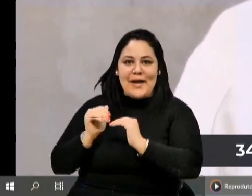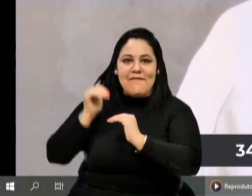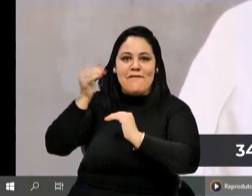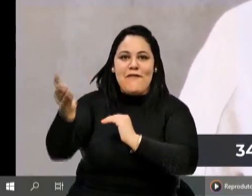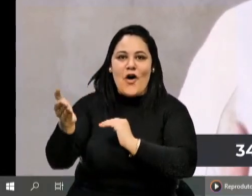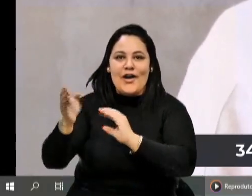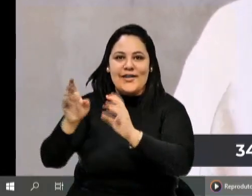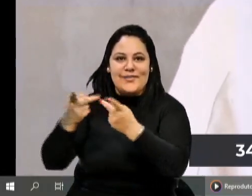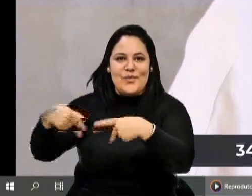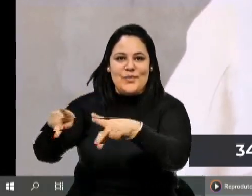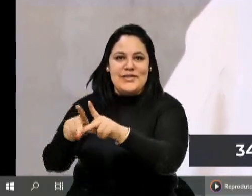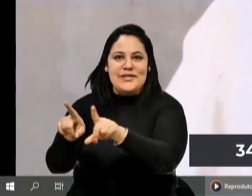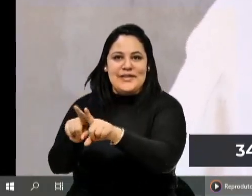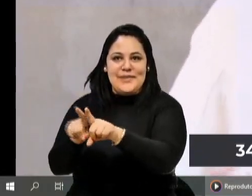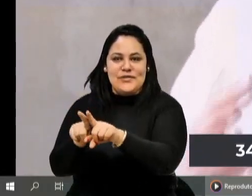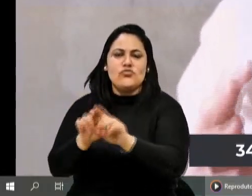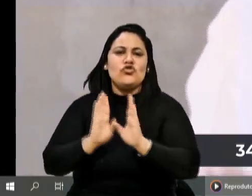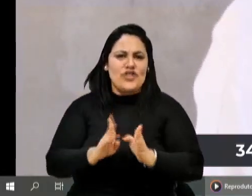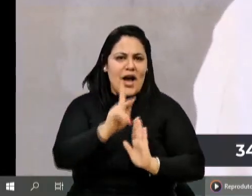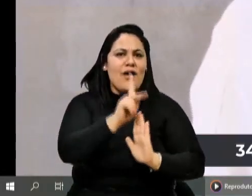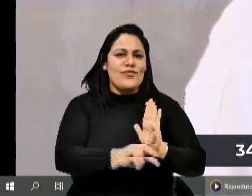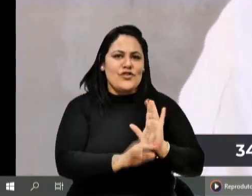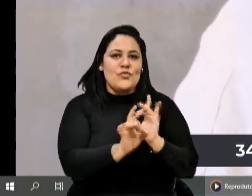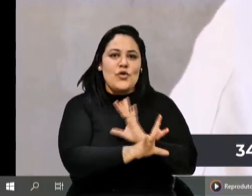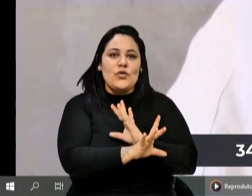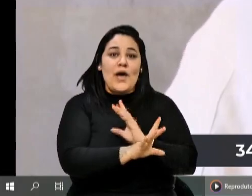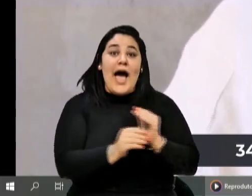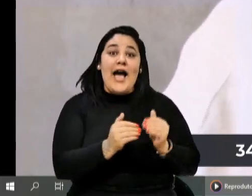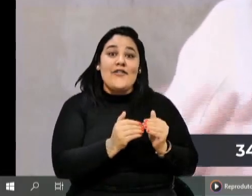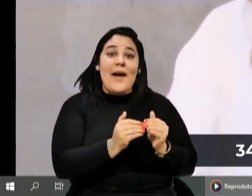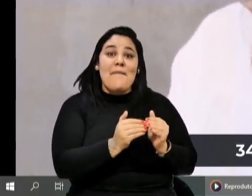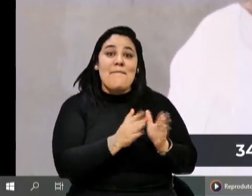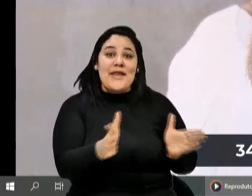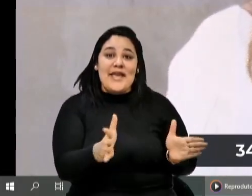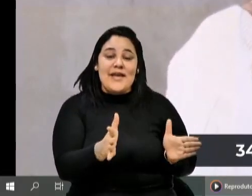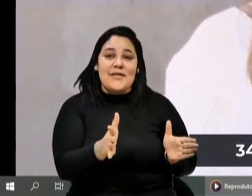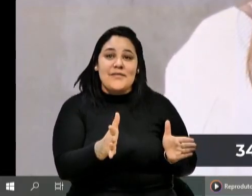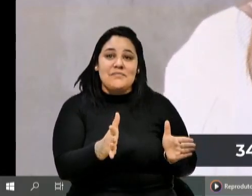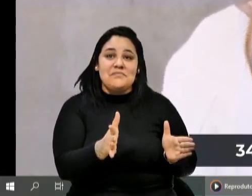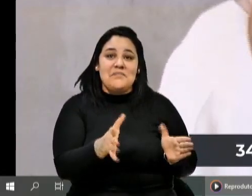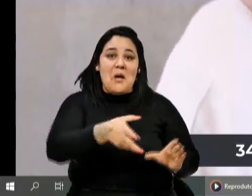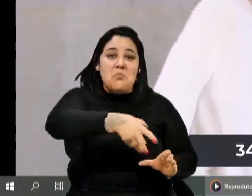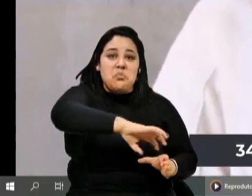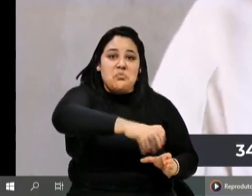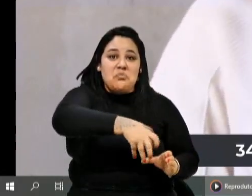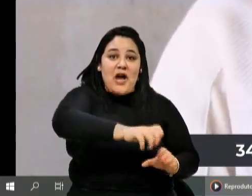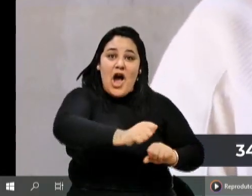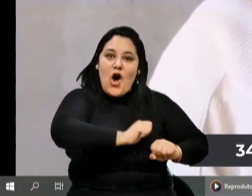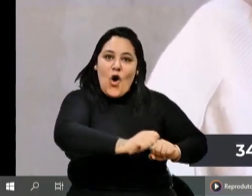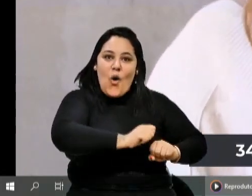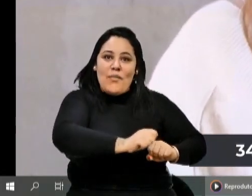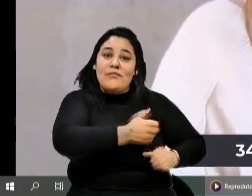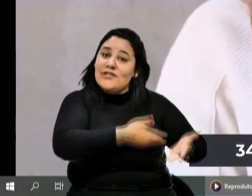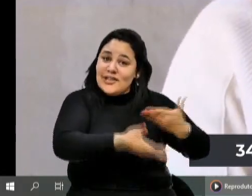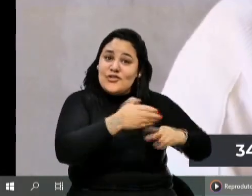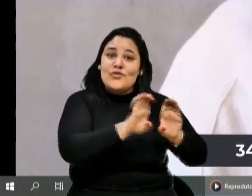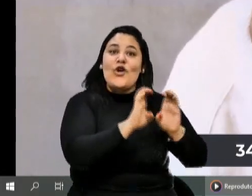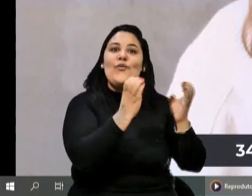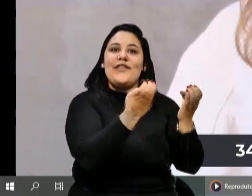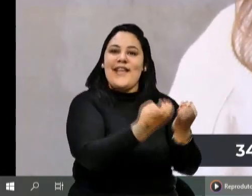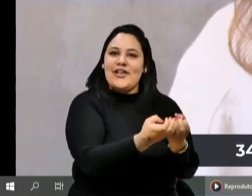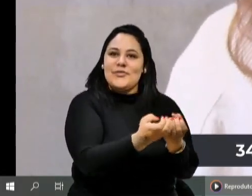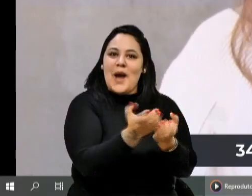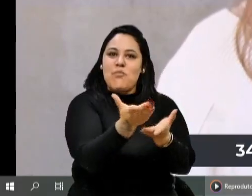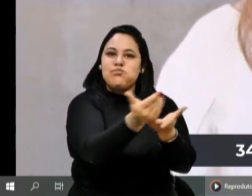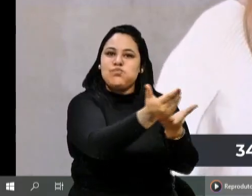com o projeto em andamento para abrir uma lavanderia industrial que possa atender a comunidade. E esse recurso ser voltado para cá, seja